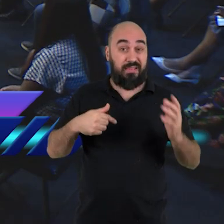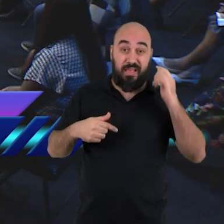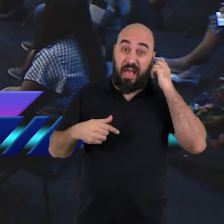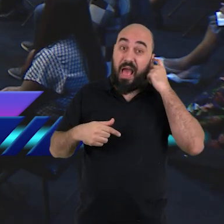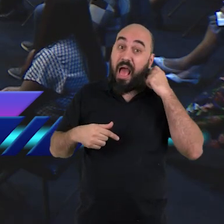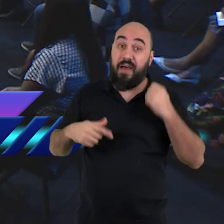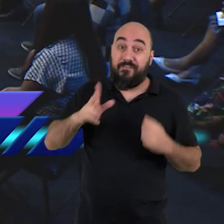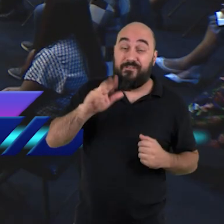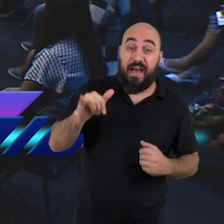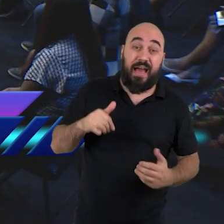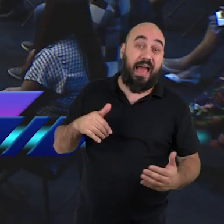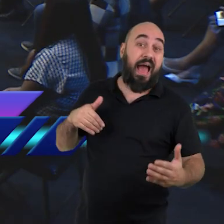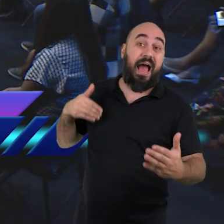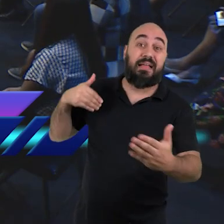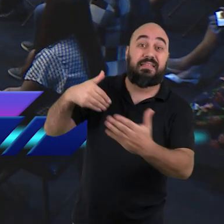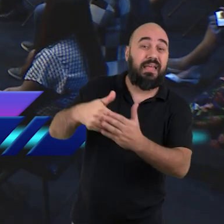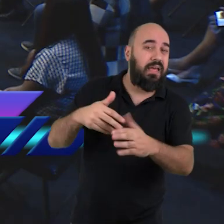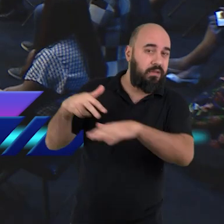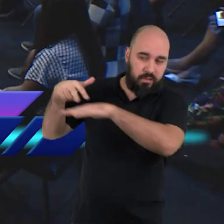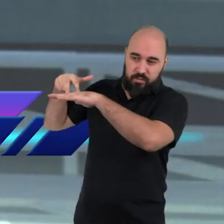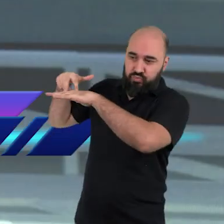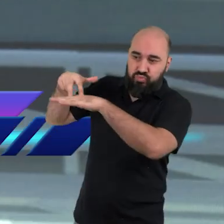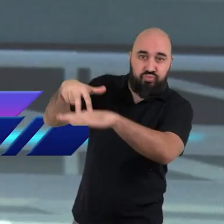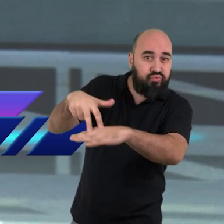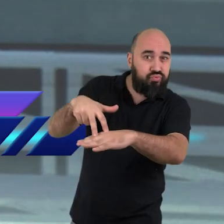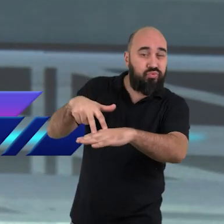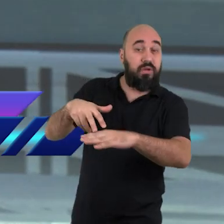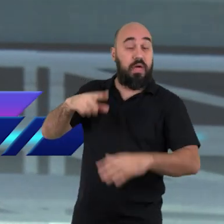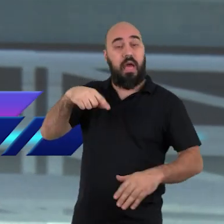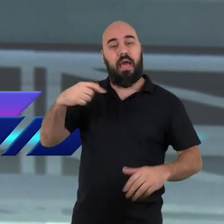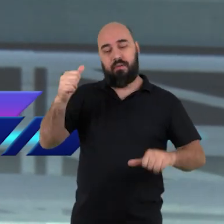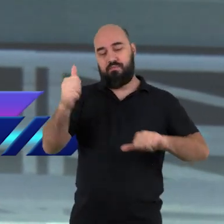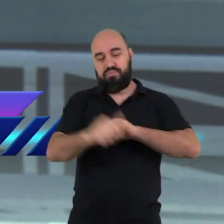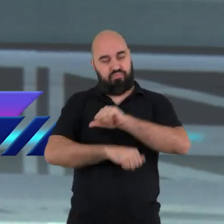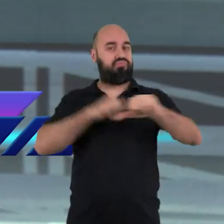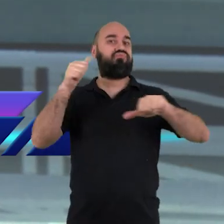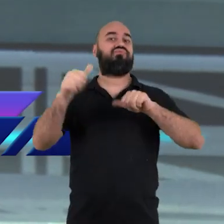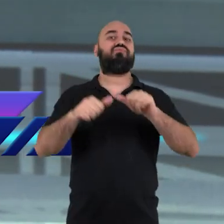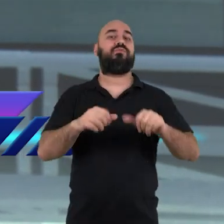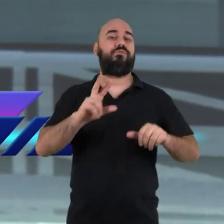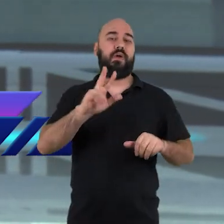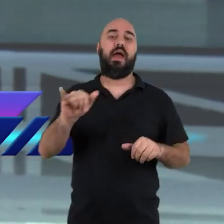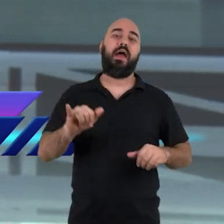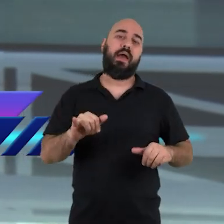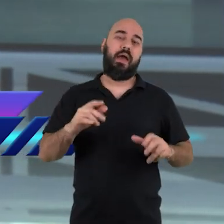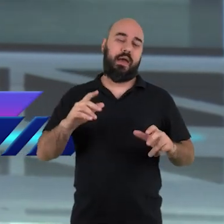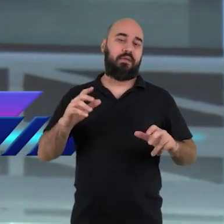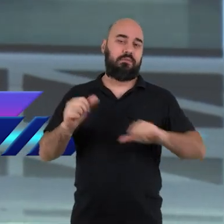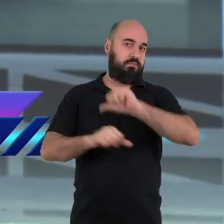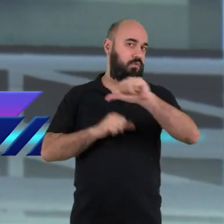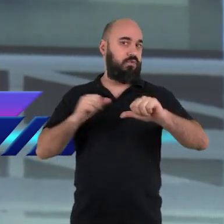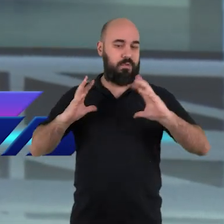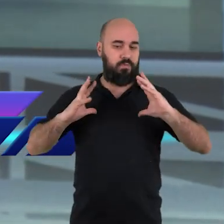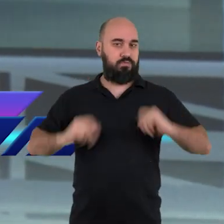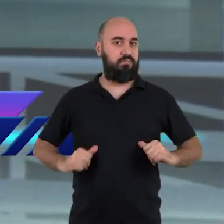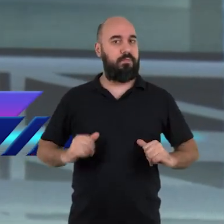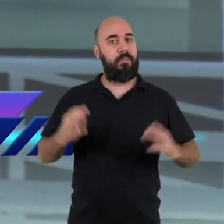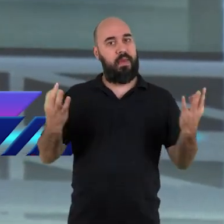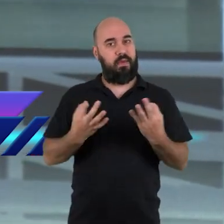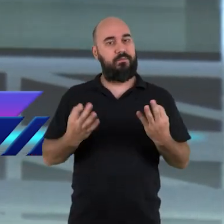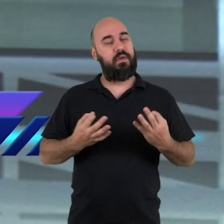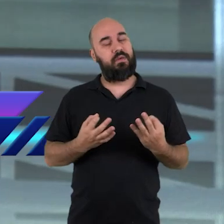levar essa condição até a volta de Jesus. Quando num abrir e fechar de olhos, nós seremos completamente